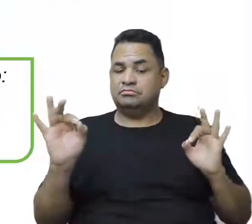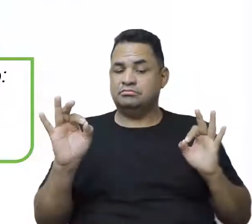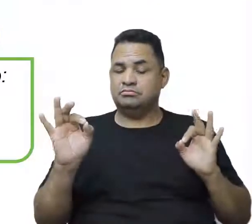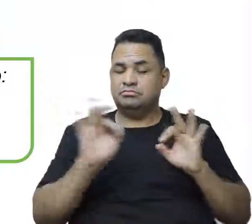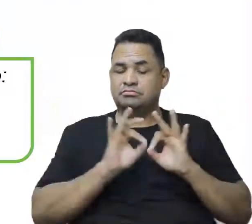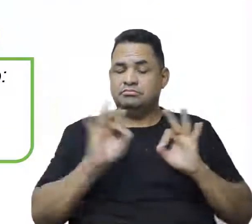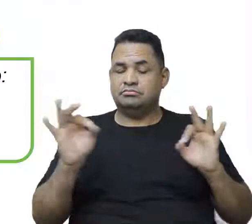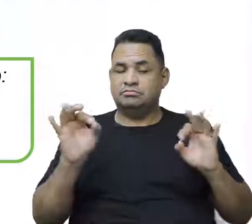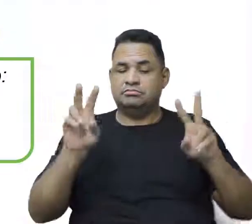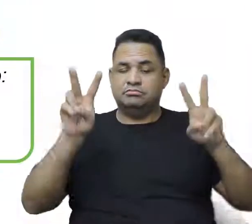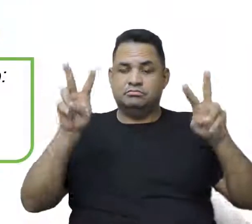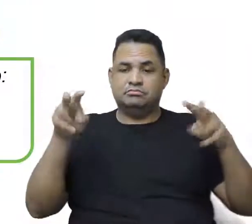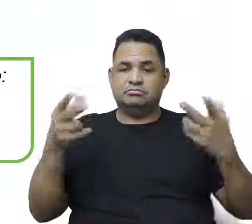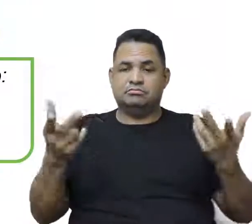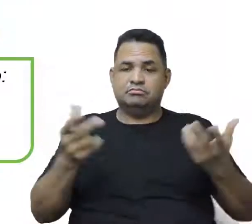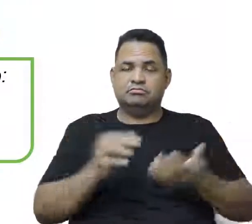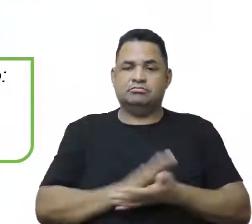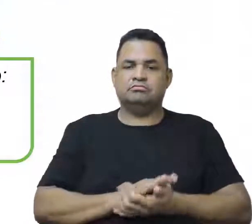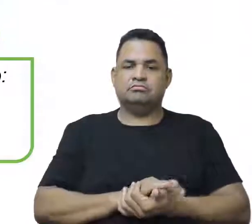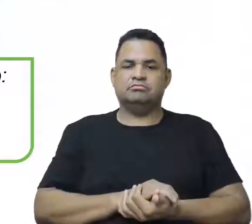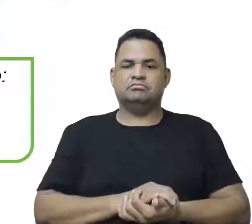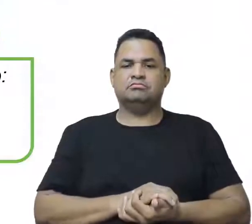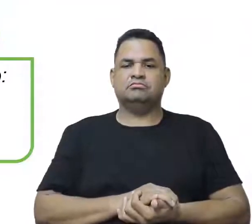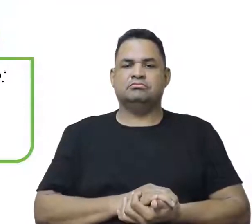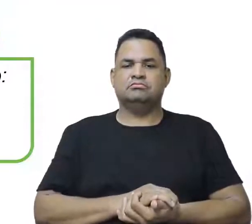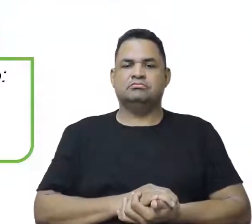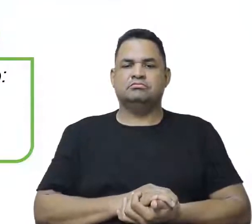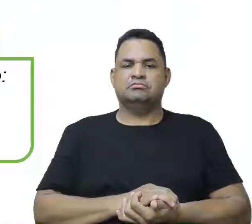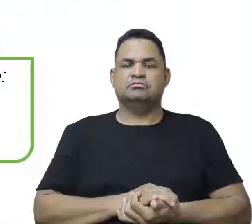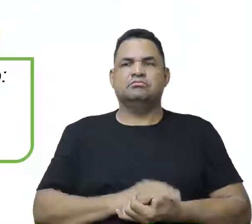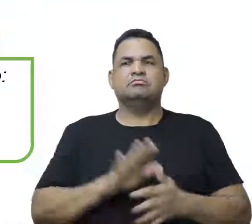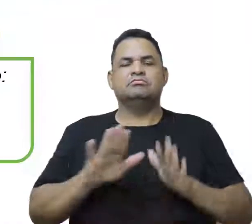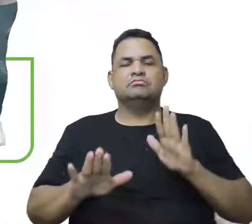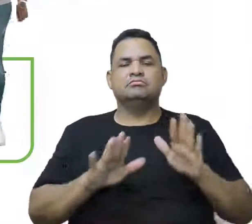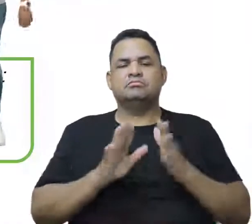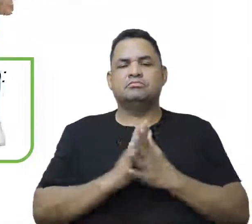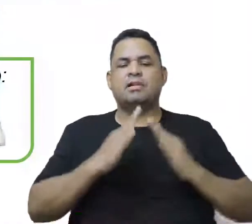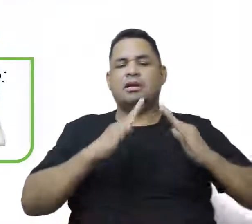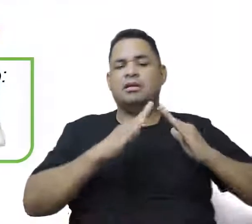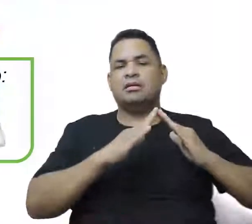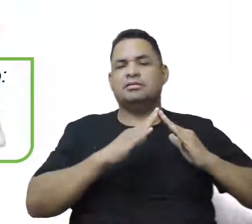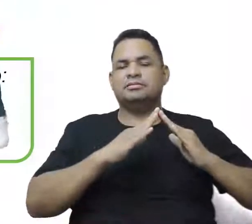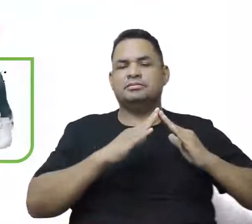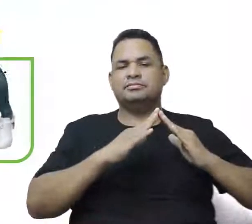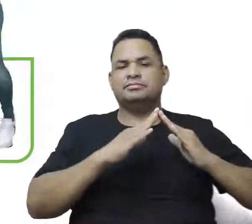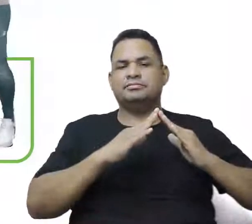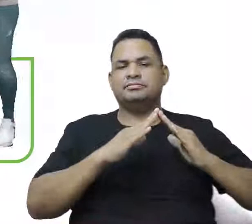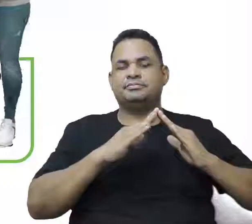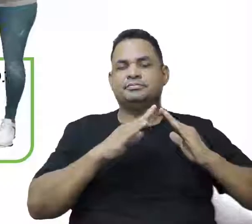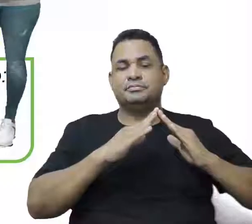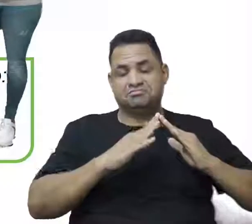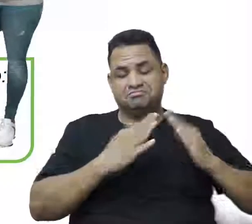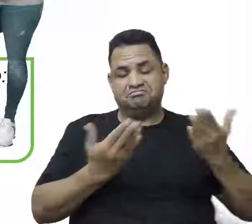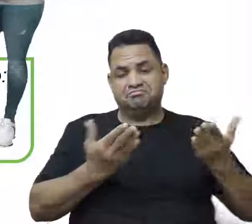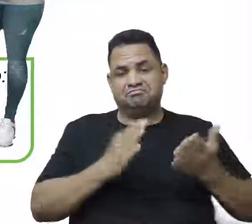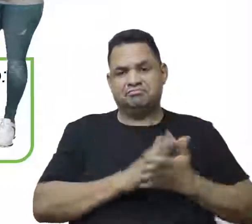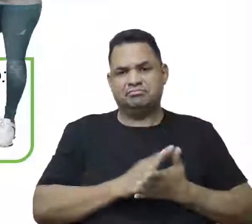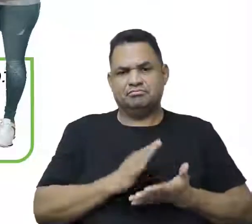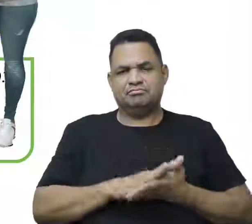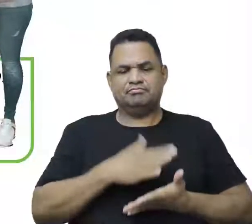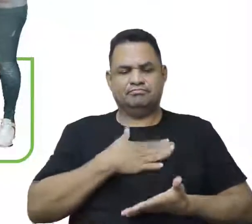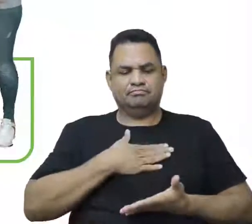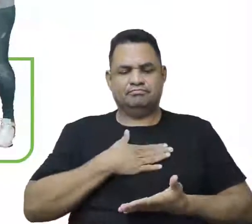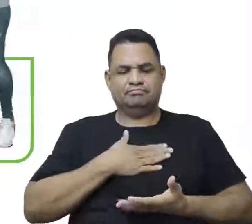com você, você já passou por isso? Eu passei muitas vezes. Às vezes em casa, vamos entrar nesse slide. Às vezes em casa, meus